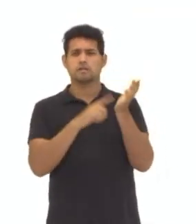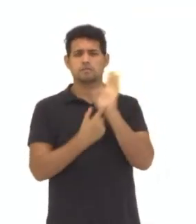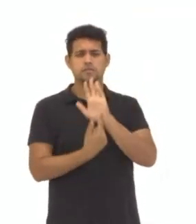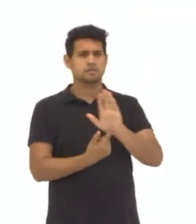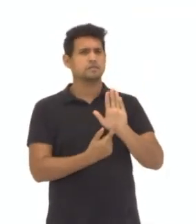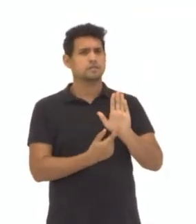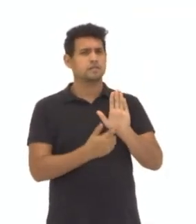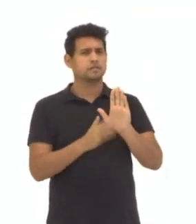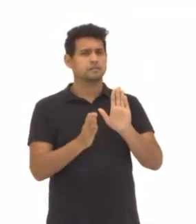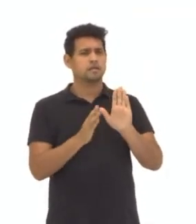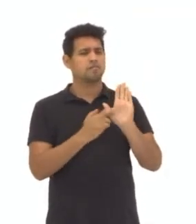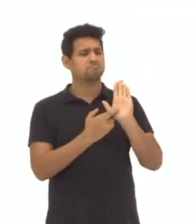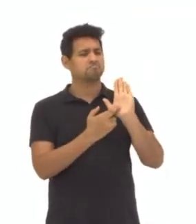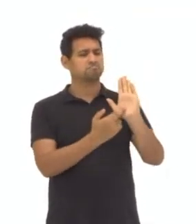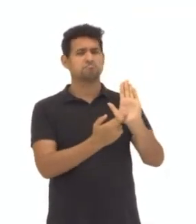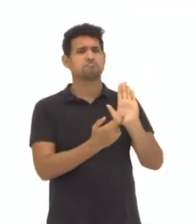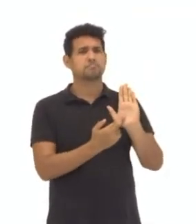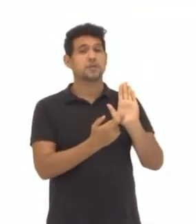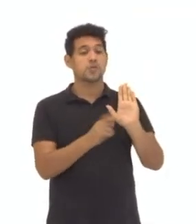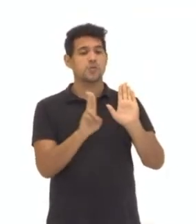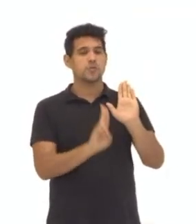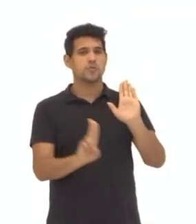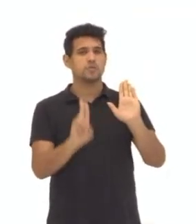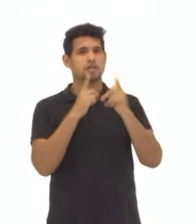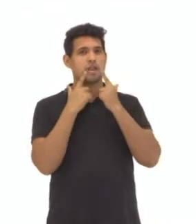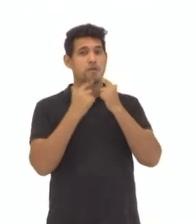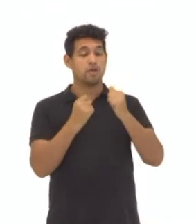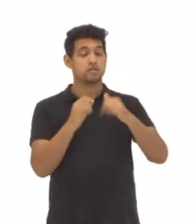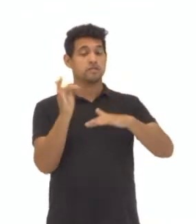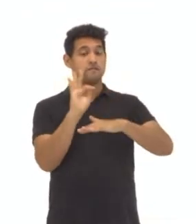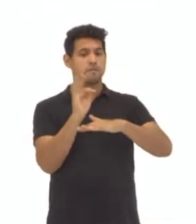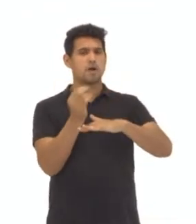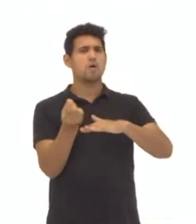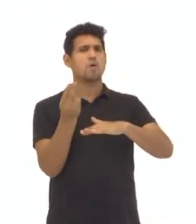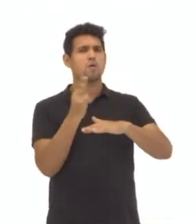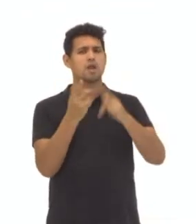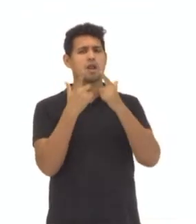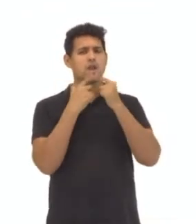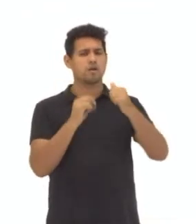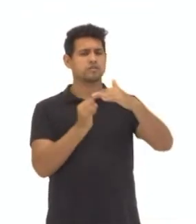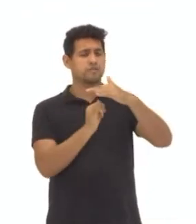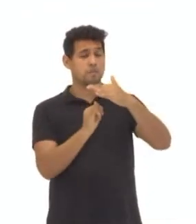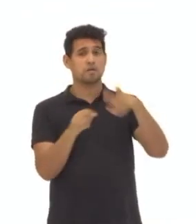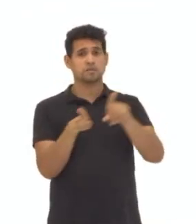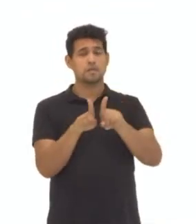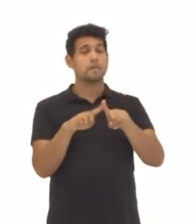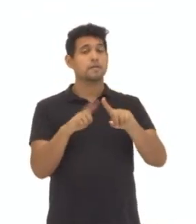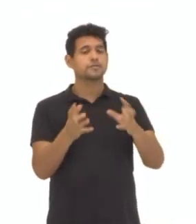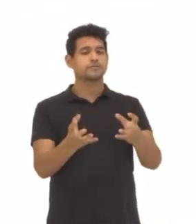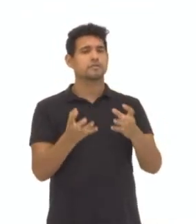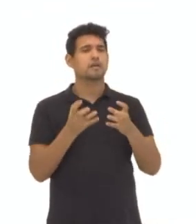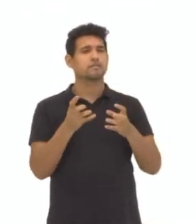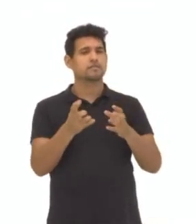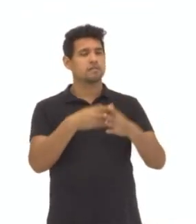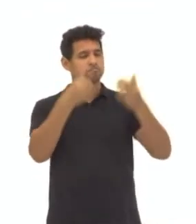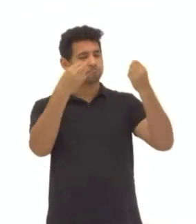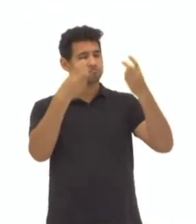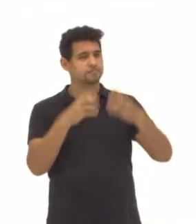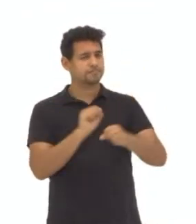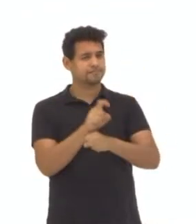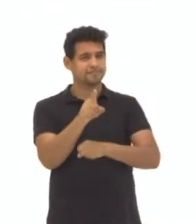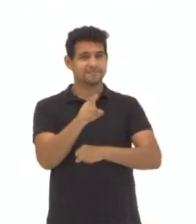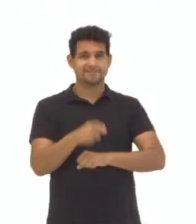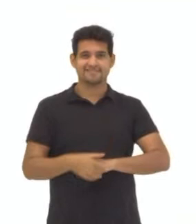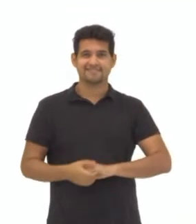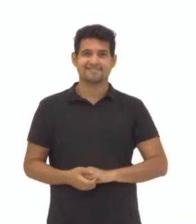ó, representa o uso da linguagem formal ou da linguagem informal? E eu quero que você justifique aí. Já